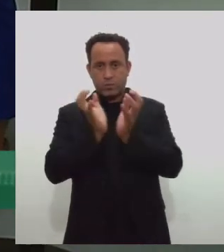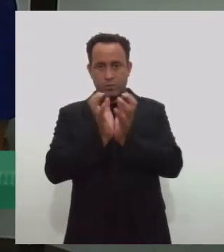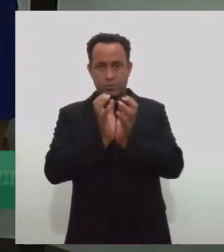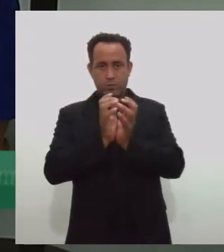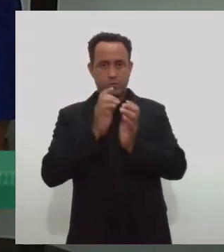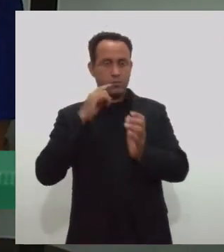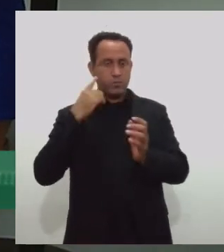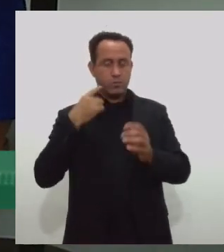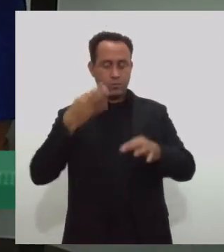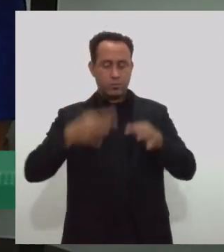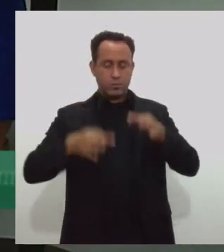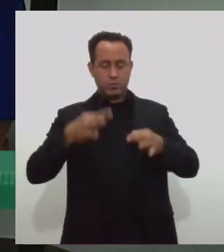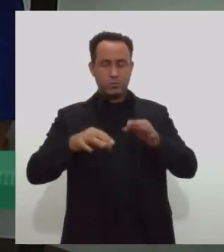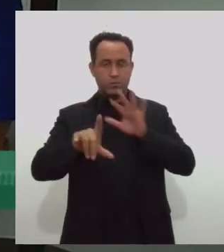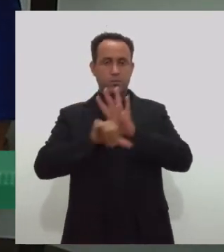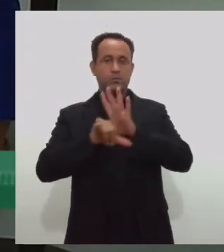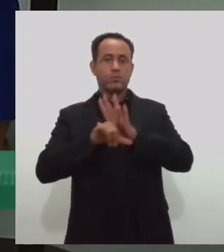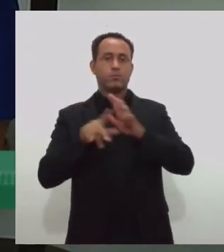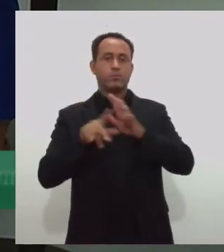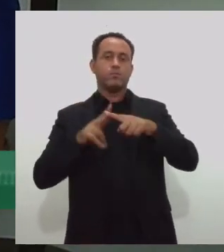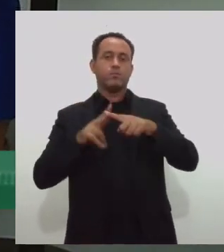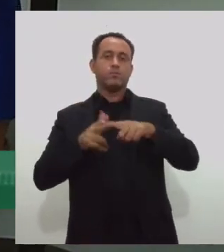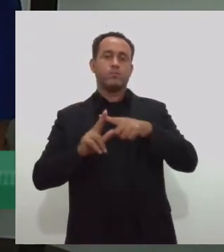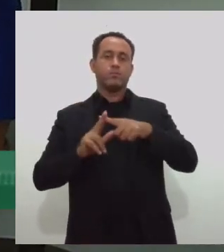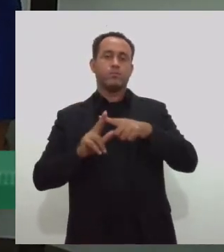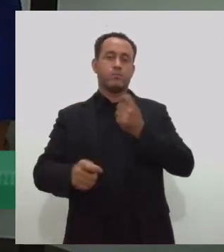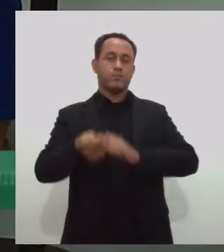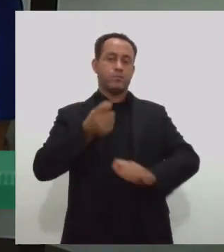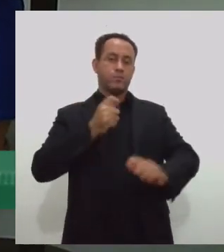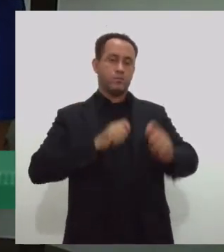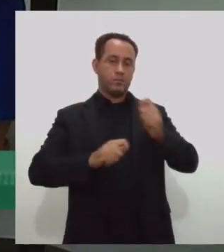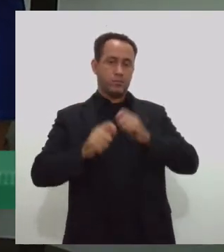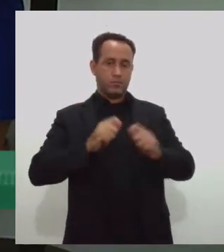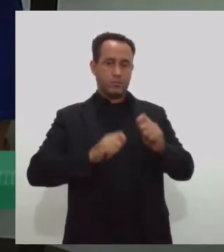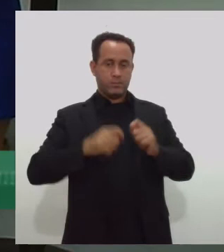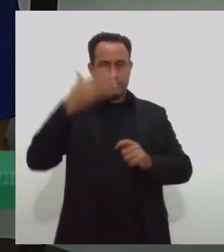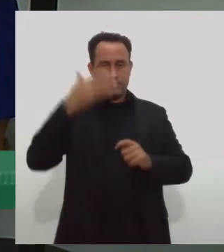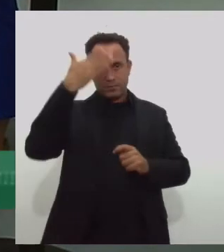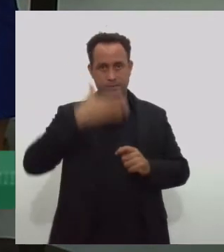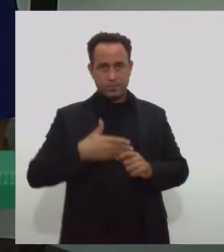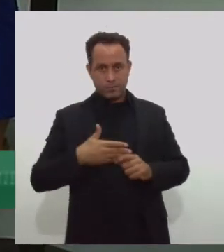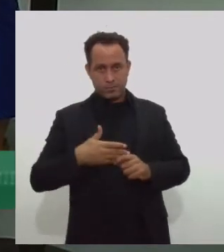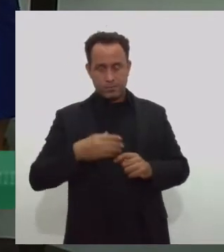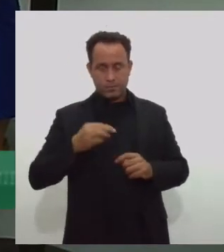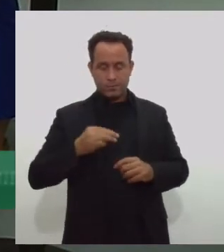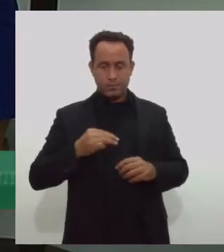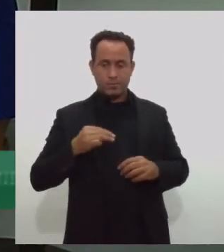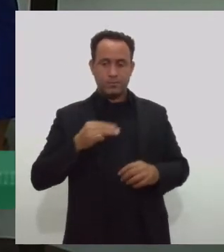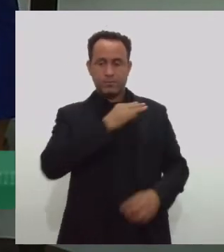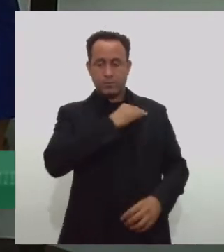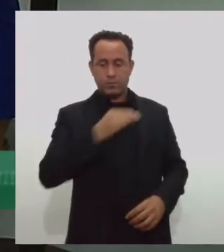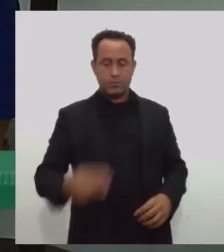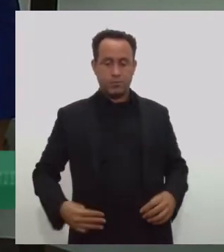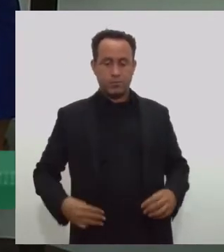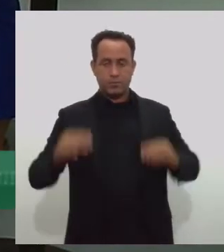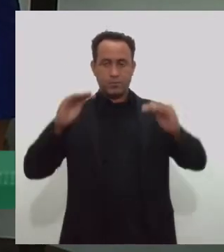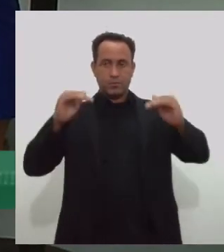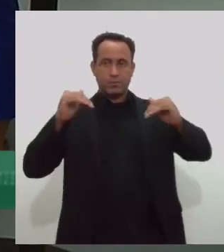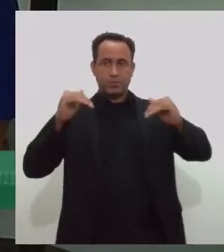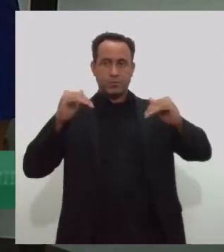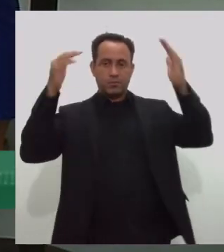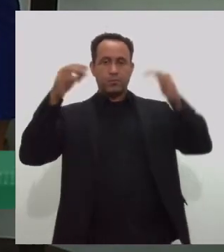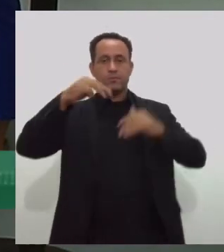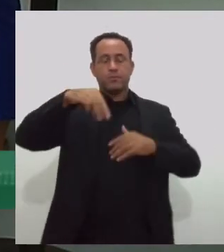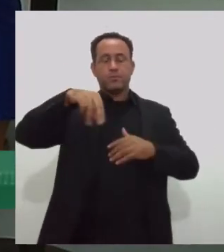para a reforma da Lei de Improbidade Administrativa. Teve a presença do ministro do Superior Tribunal de Justiça, Mauro